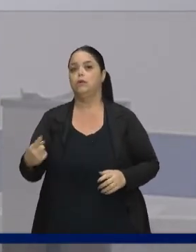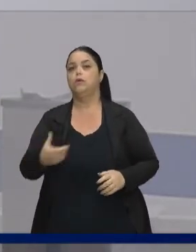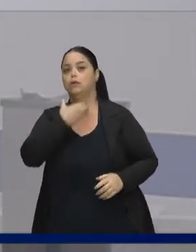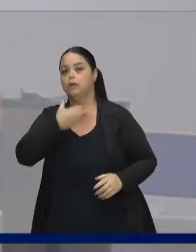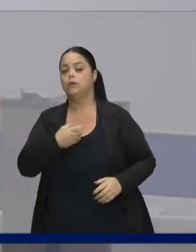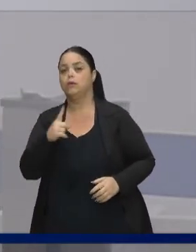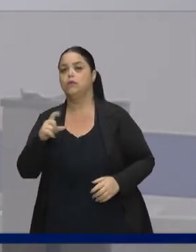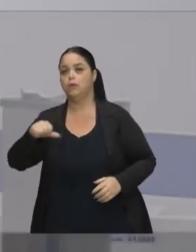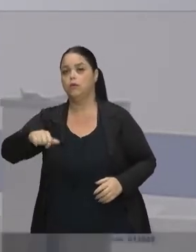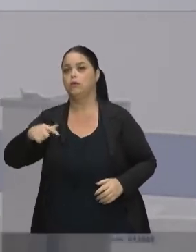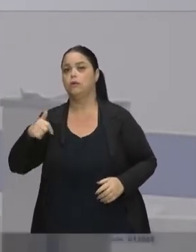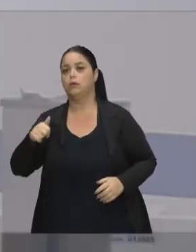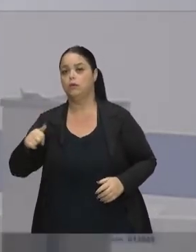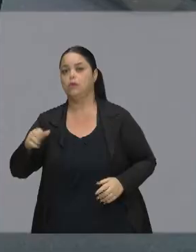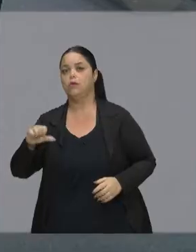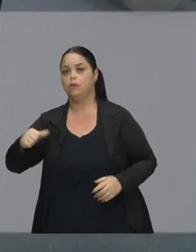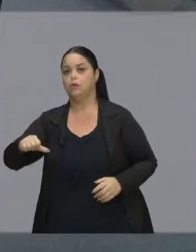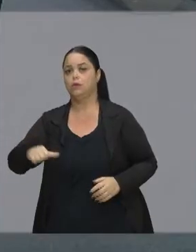1979.